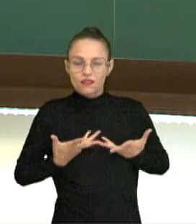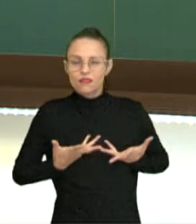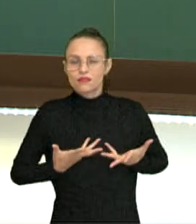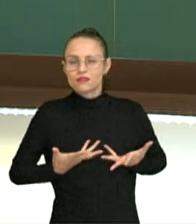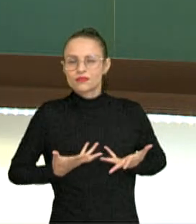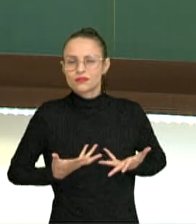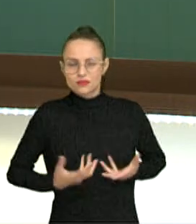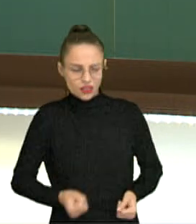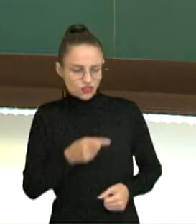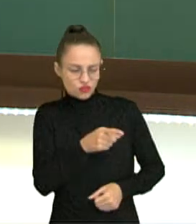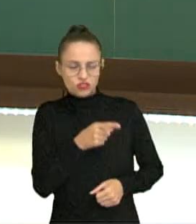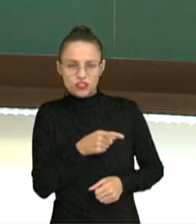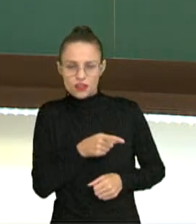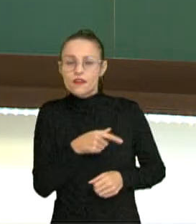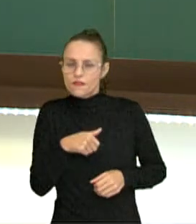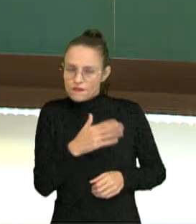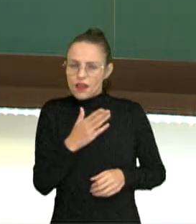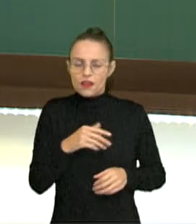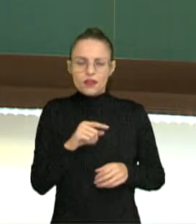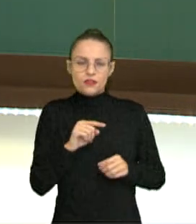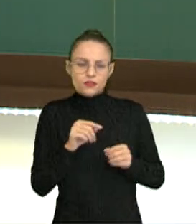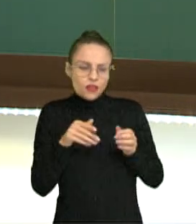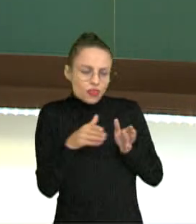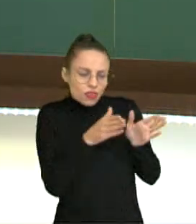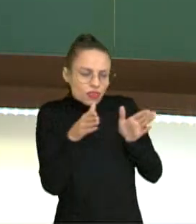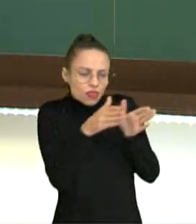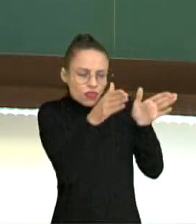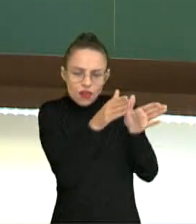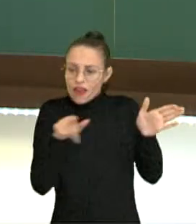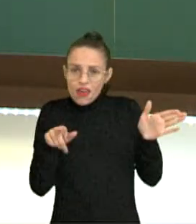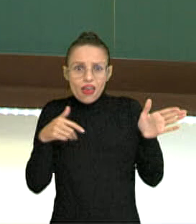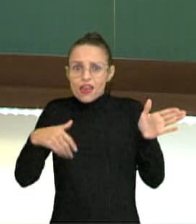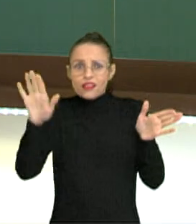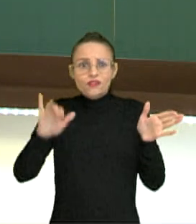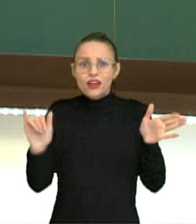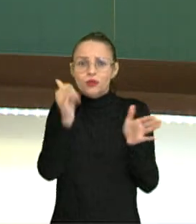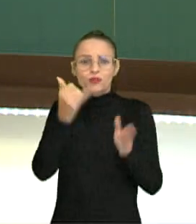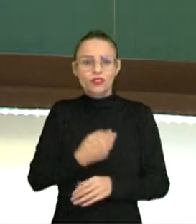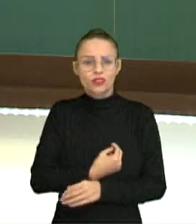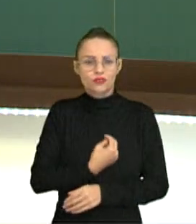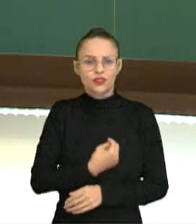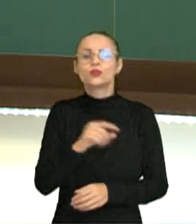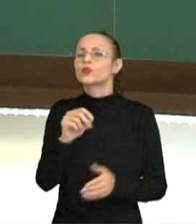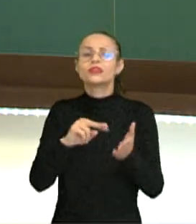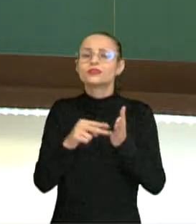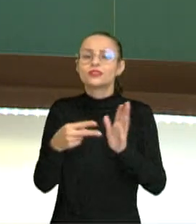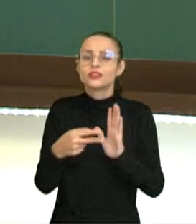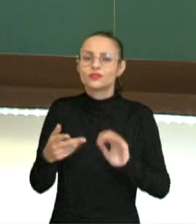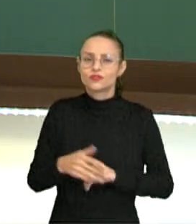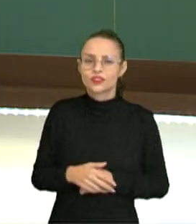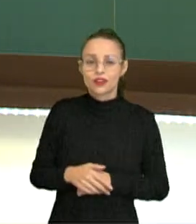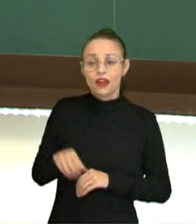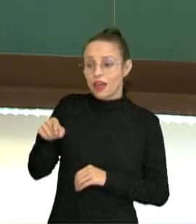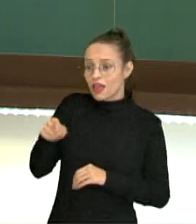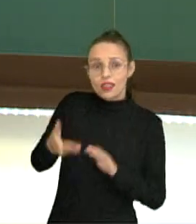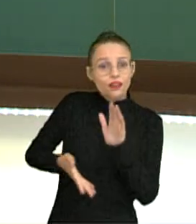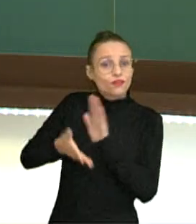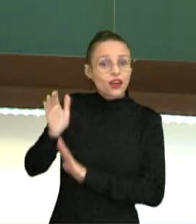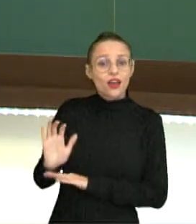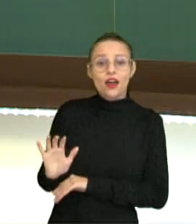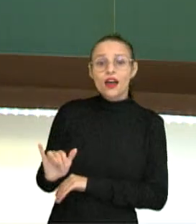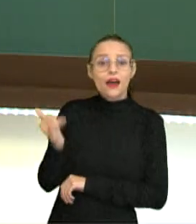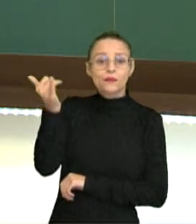caminho para ela e é ela quem vai gozar a vida. Qual o sentido dessa expressão? Então, ela vai desfrutar a